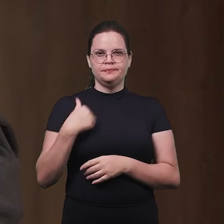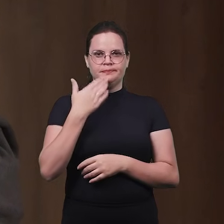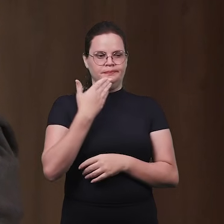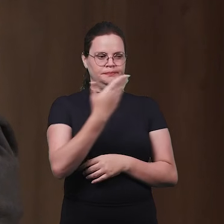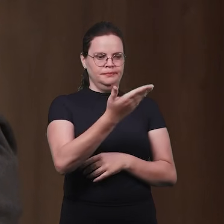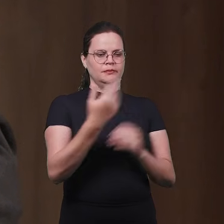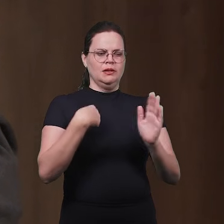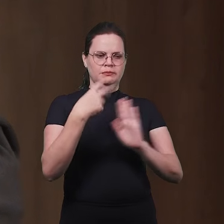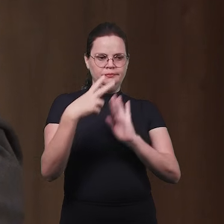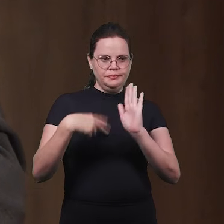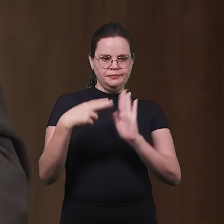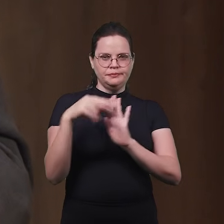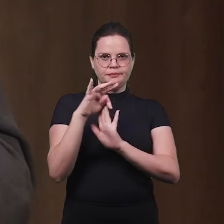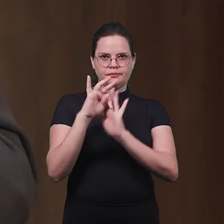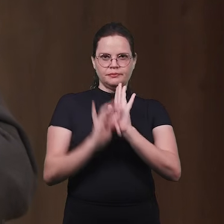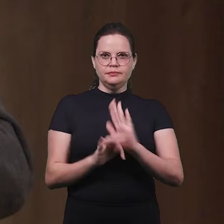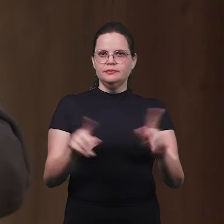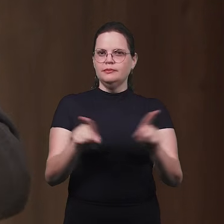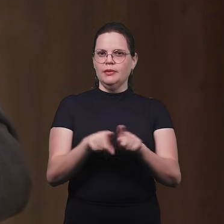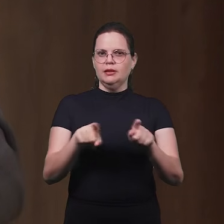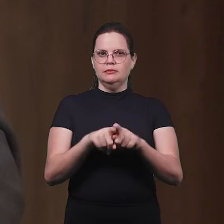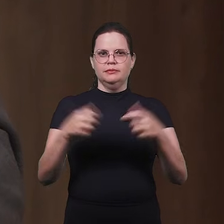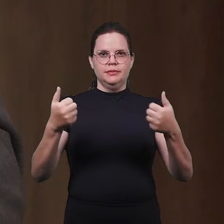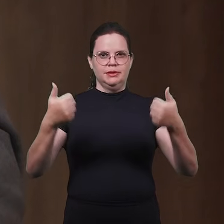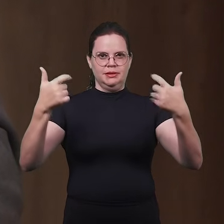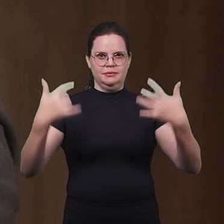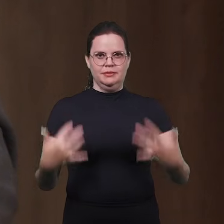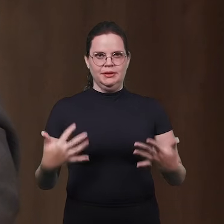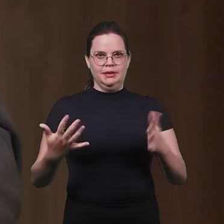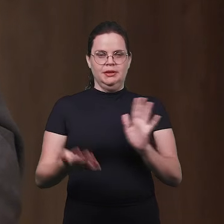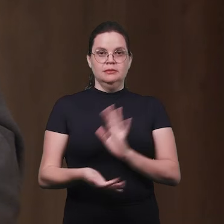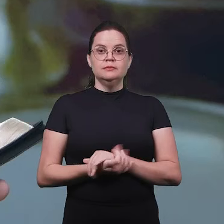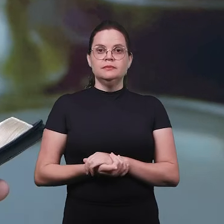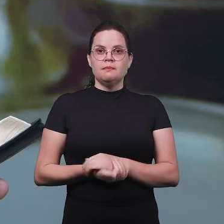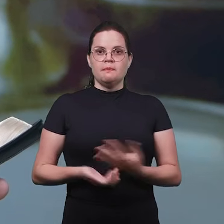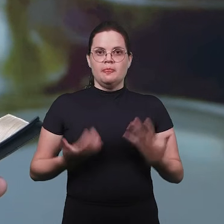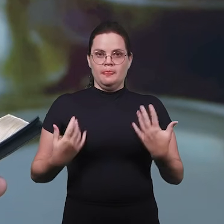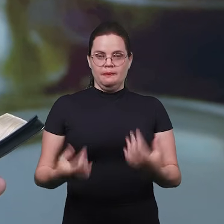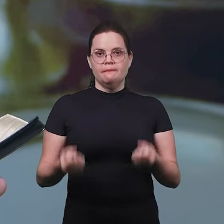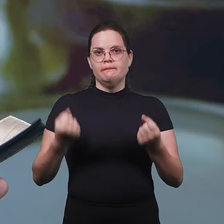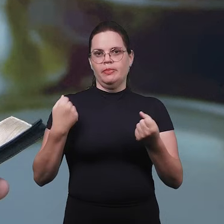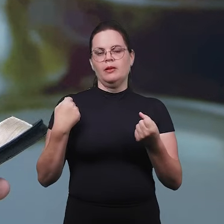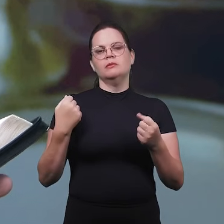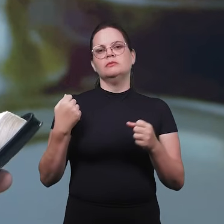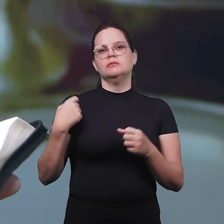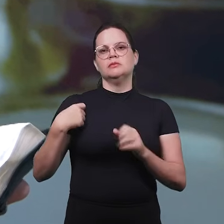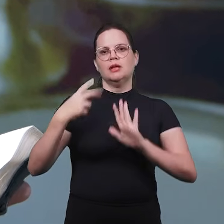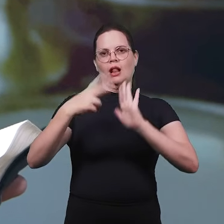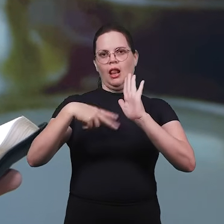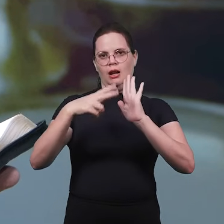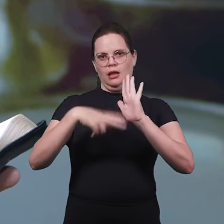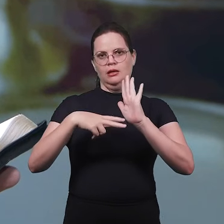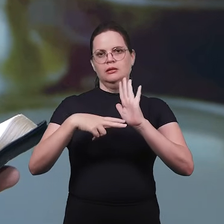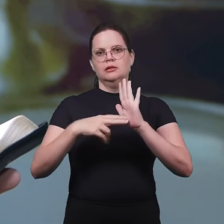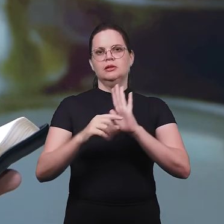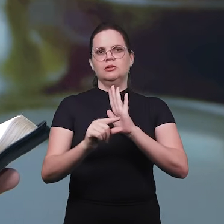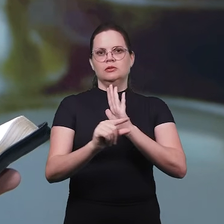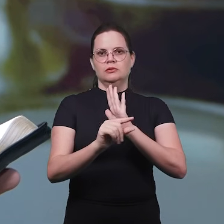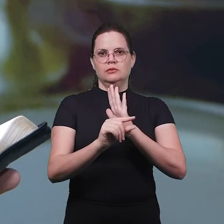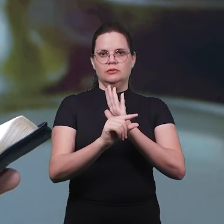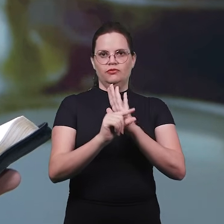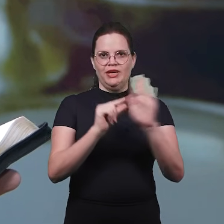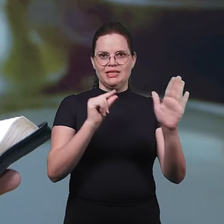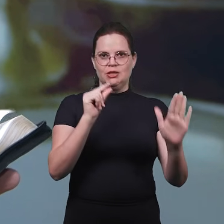Gerson, convido aí a fazer a leitura e os comentários que desejar. Vamos ler do 1 até o